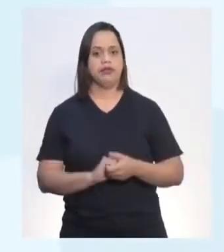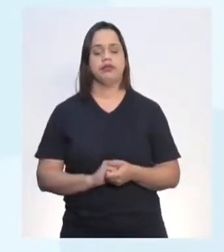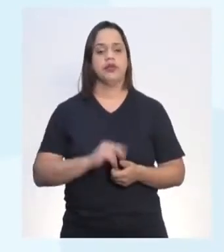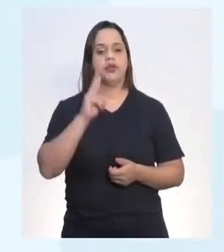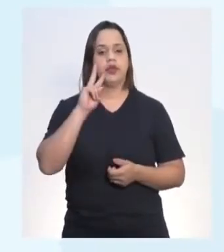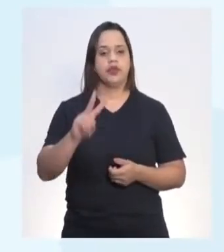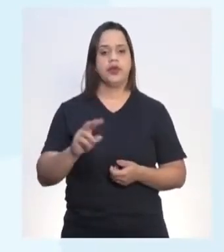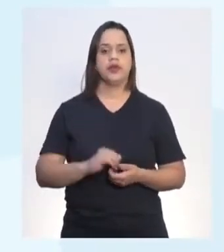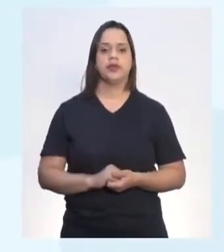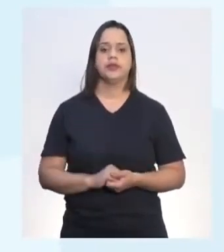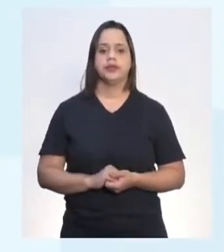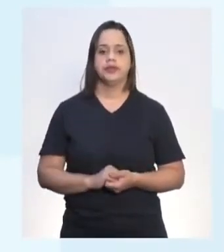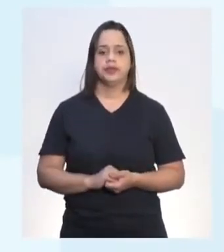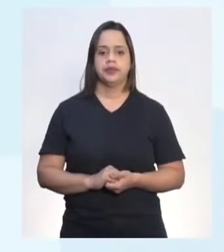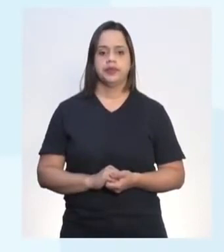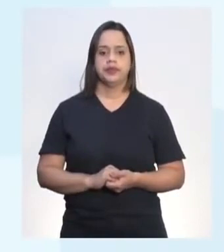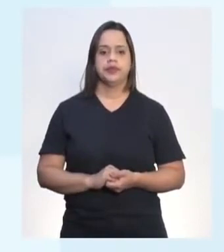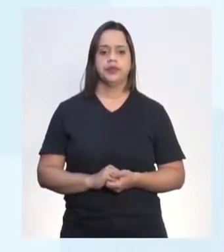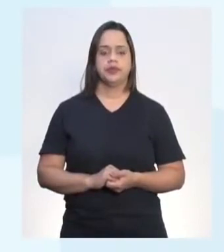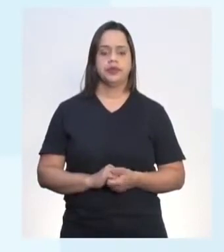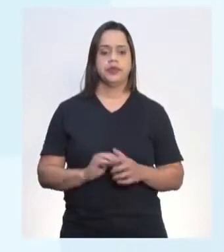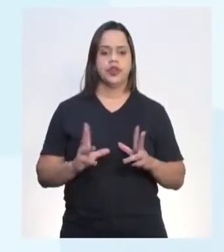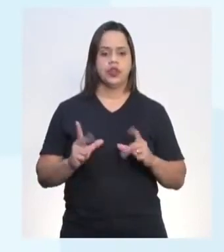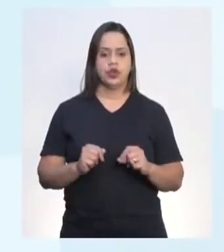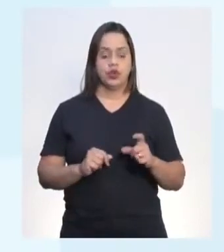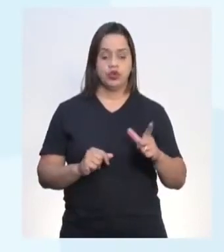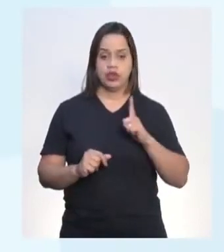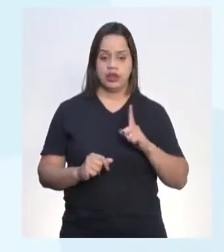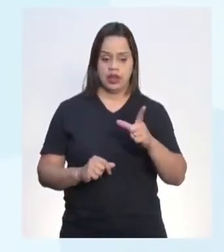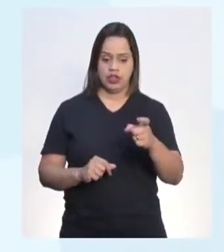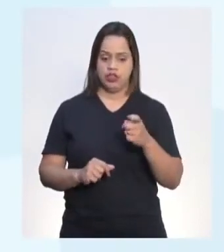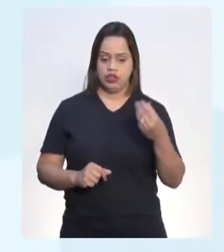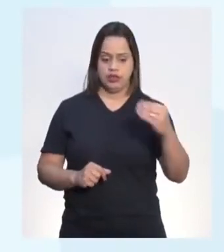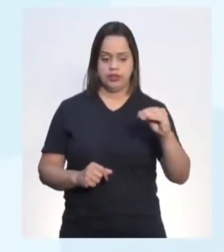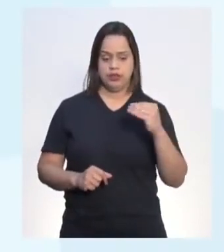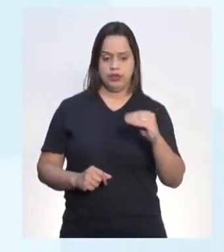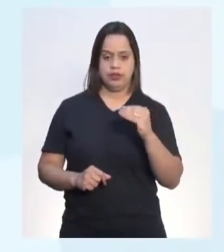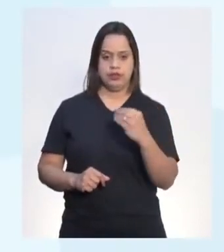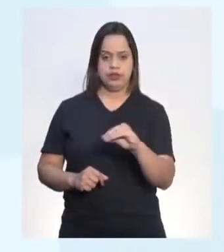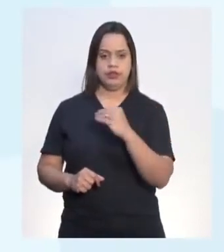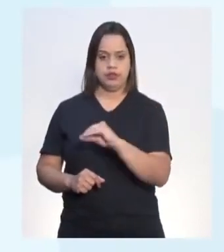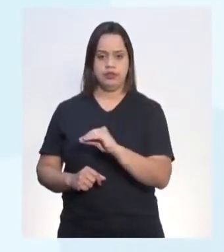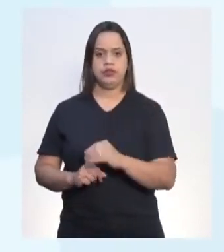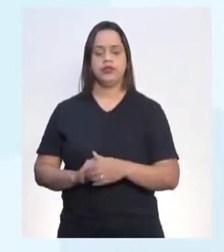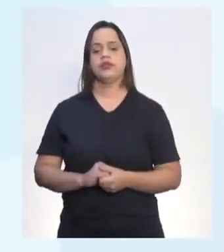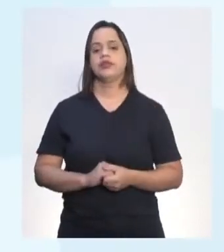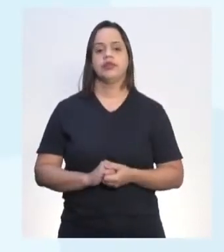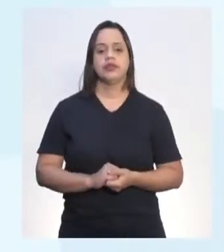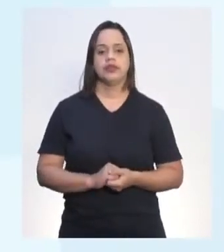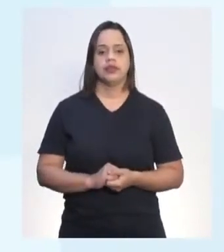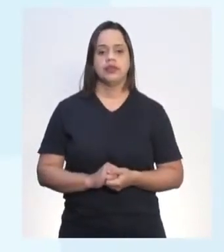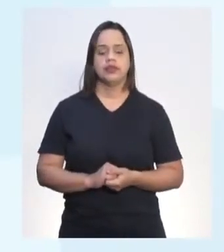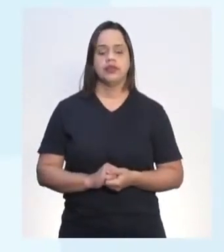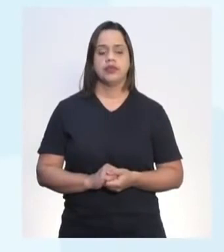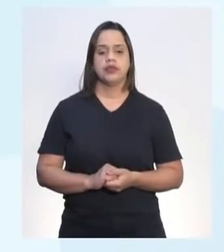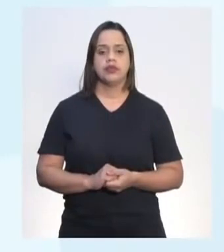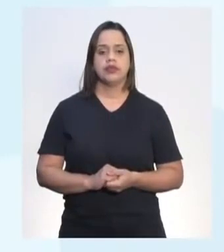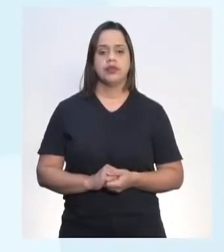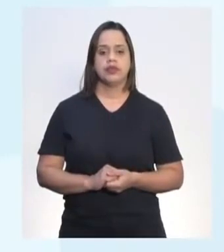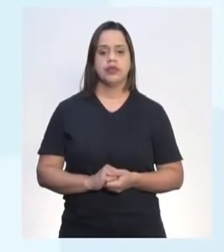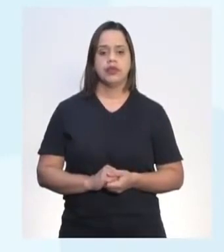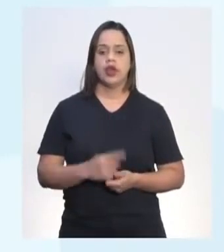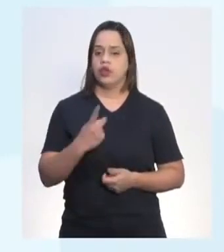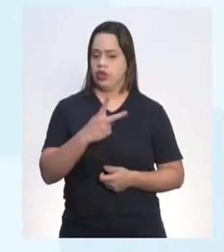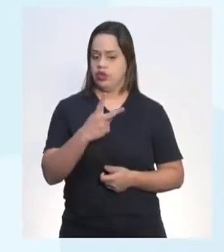3x, mais 2x e mais 3x. Tem 2 de cada. Muito bem. O número 128